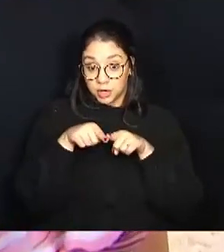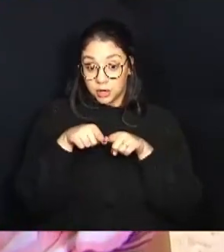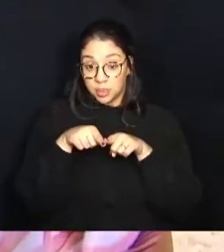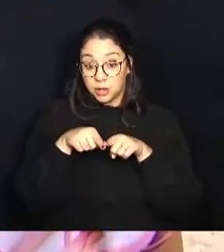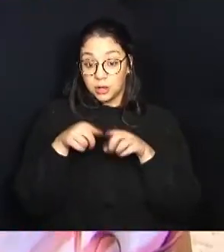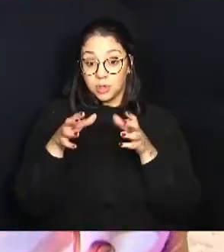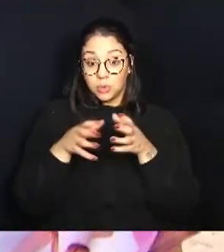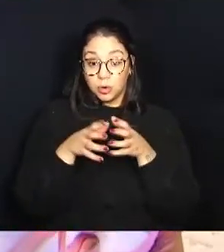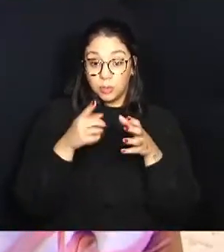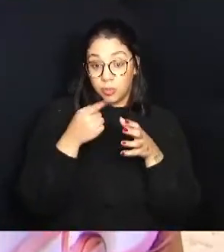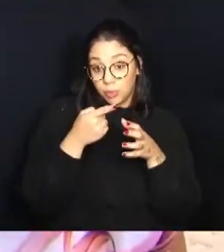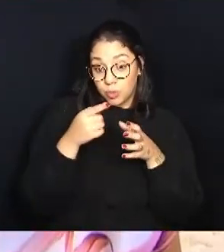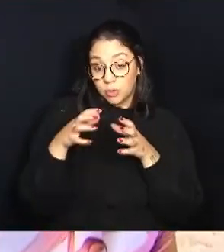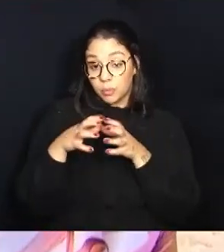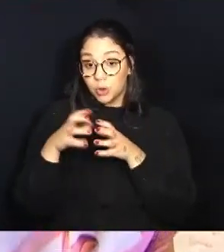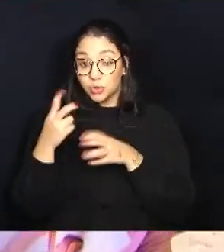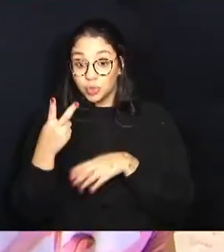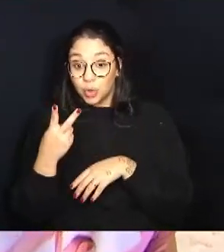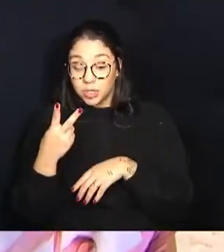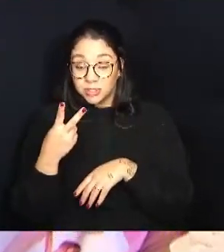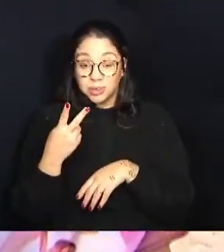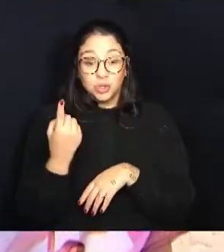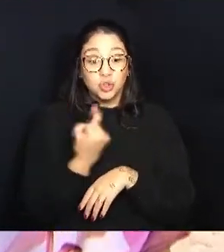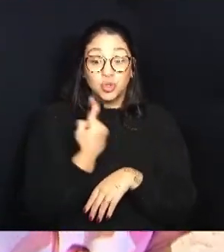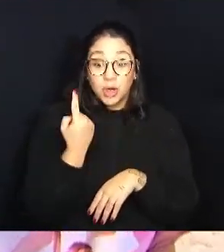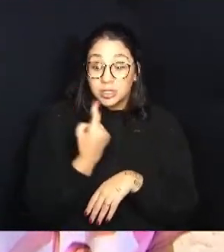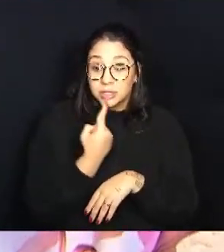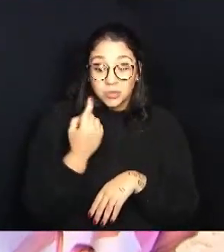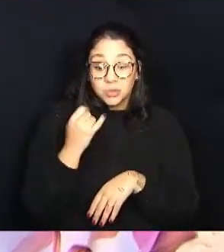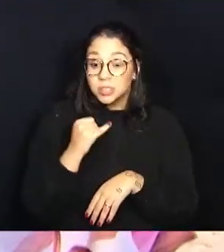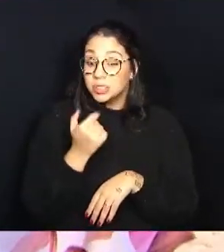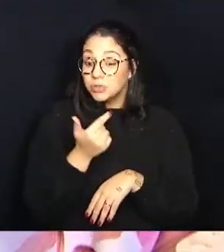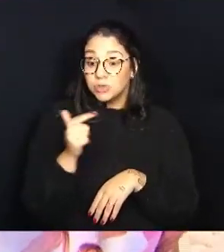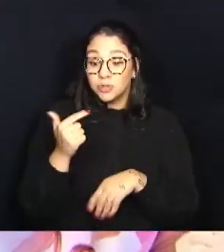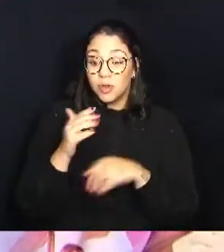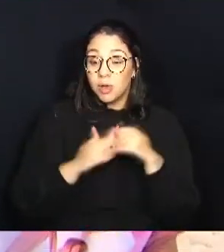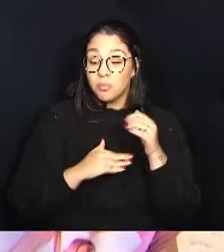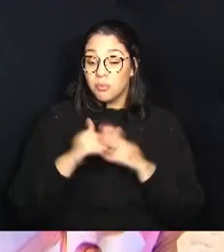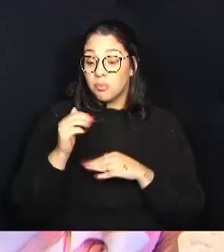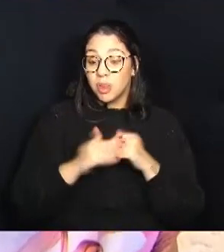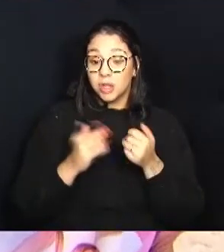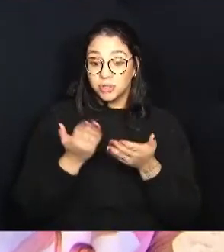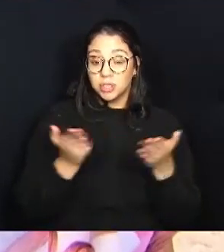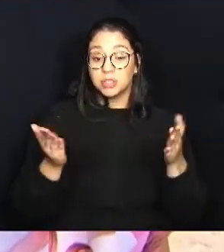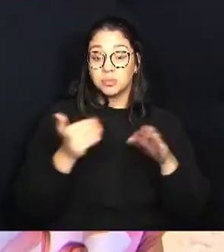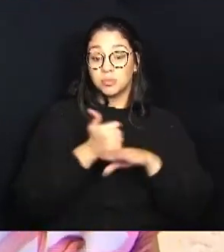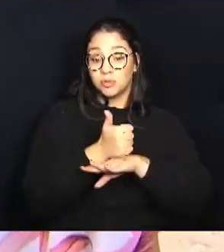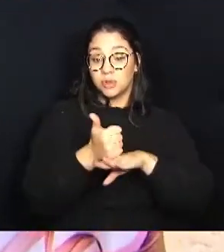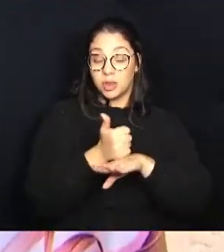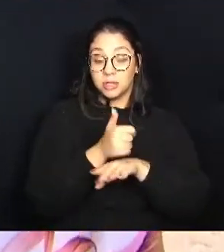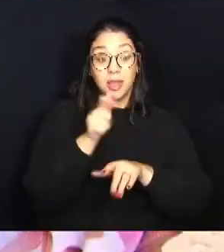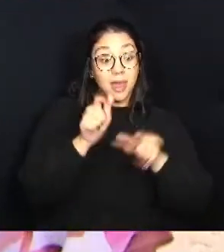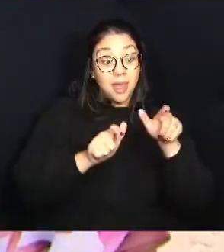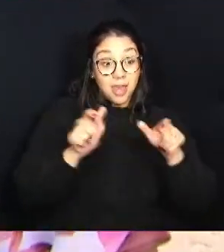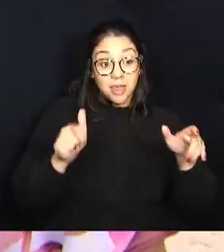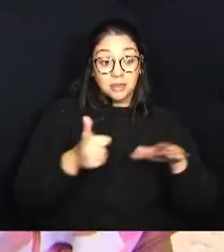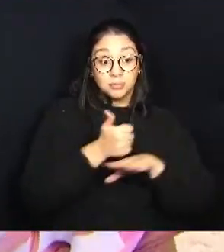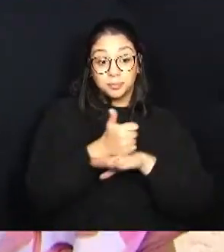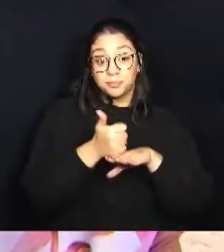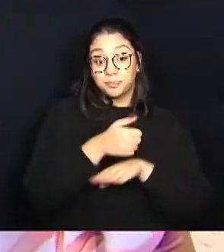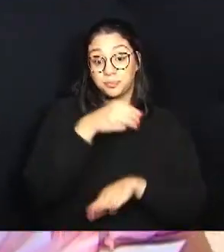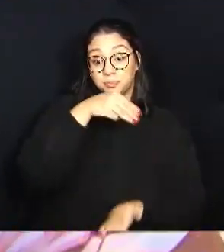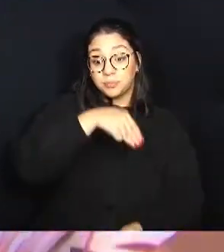agrupamento 2 ficar sozinho numa sala sem ter toda a atuação desses profissionais. Essas profissionais, as monitoras,